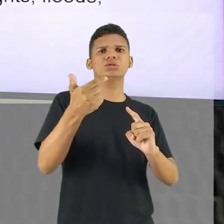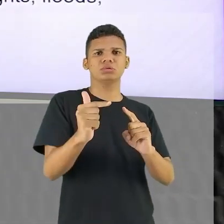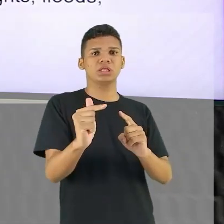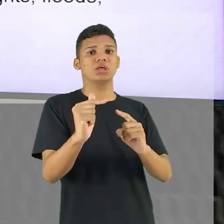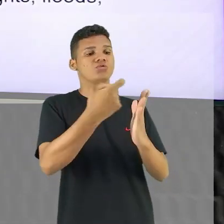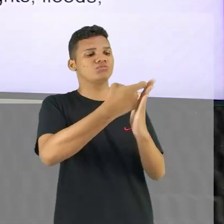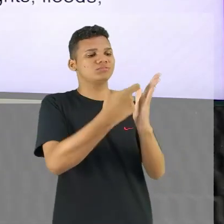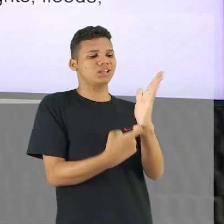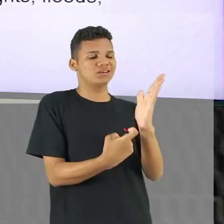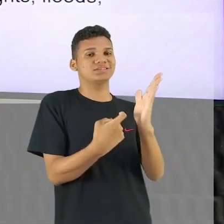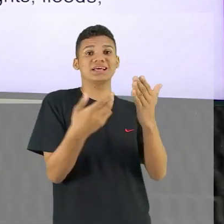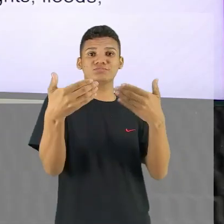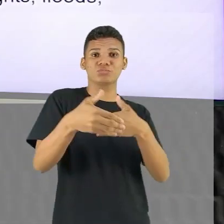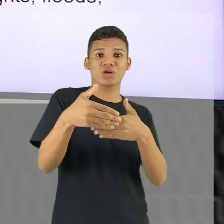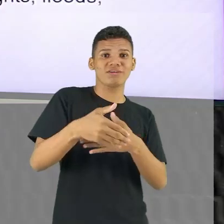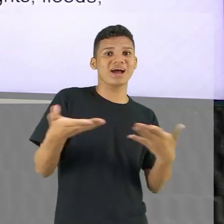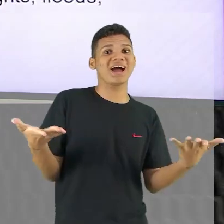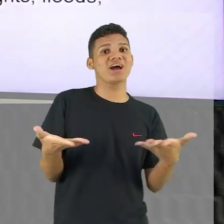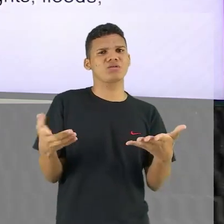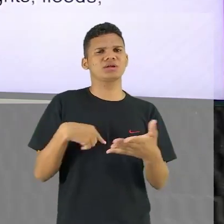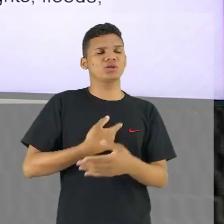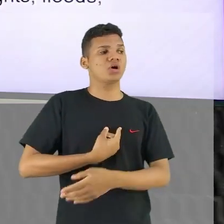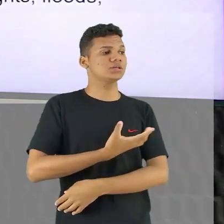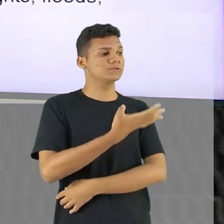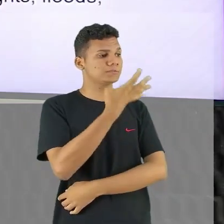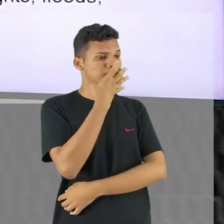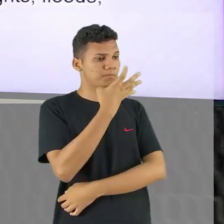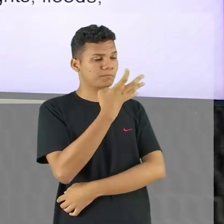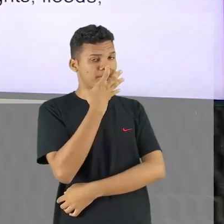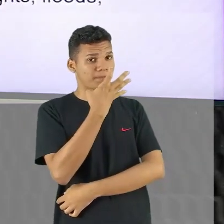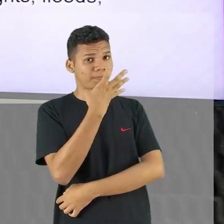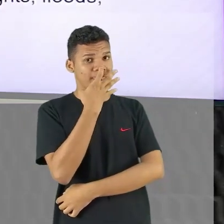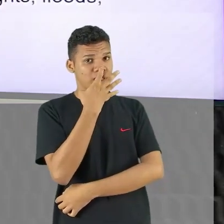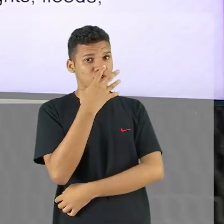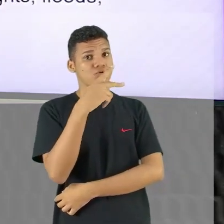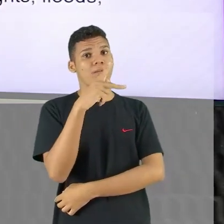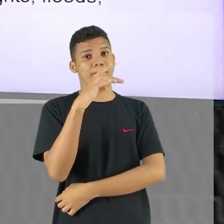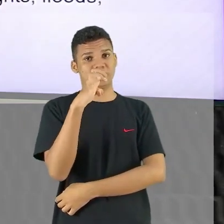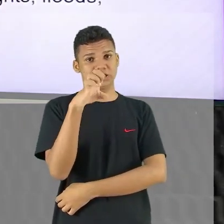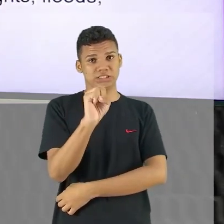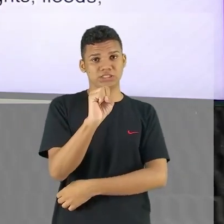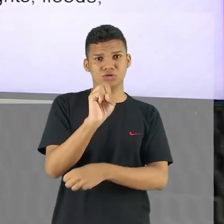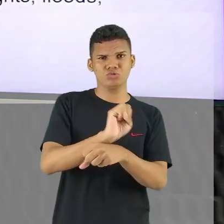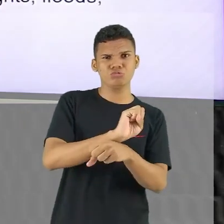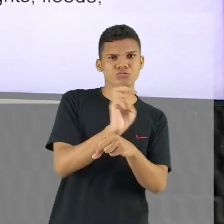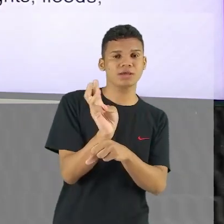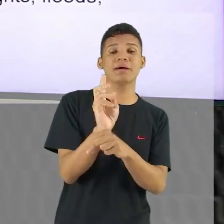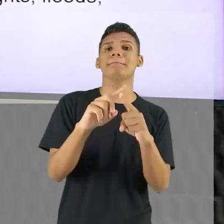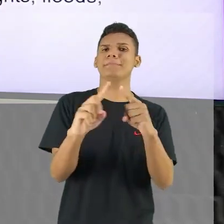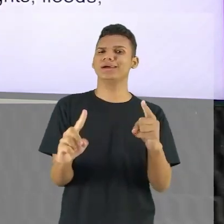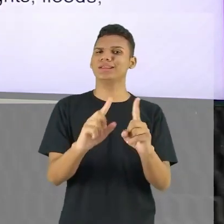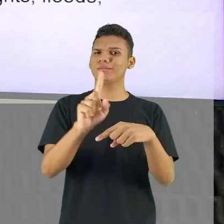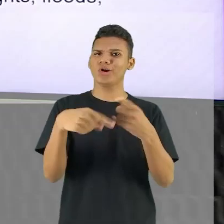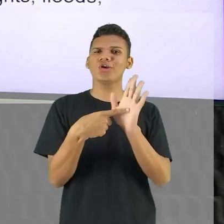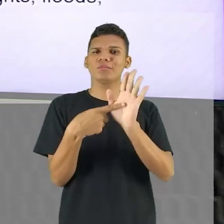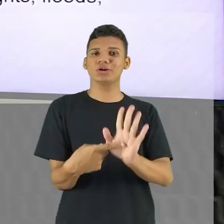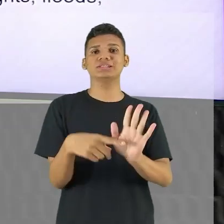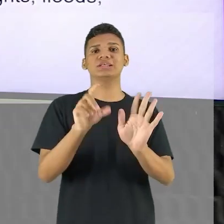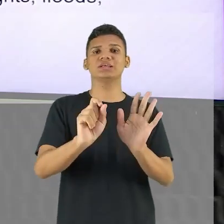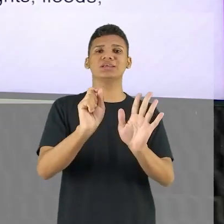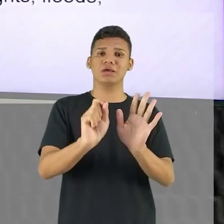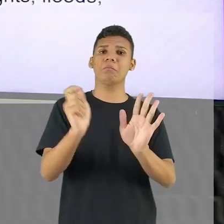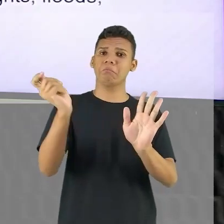texto nas provas mais recentes que a gente tem observado do Paz-UEMA, tá bom? Mas eu vou mostrar para vocês como que essa